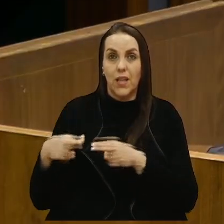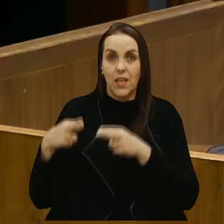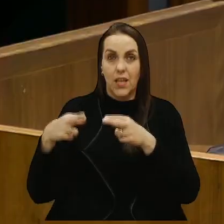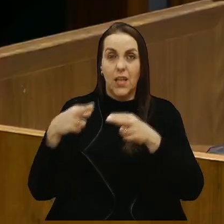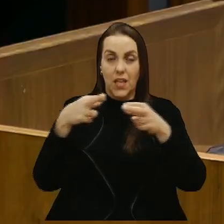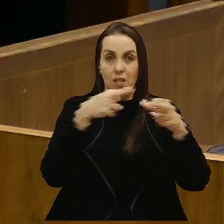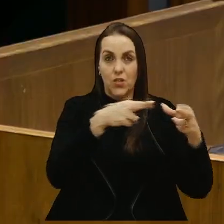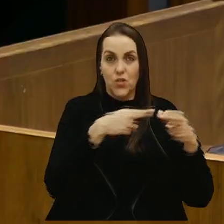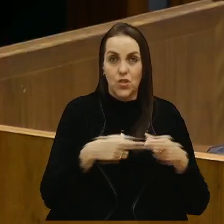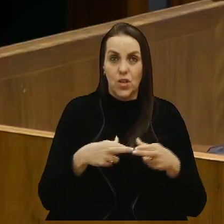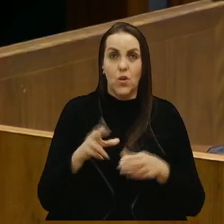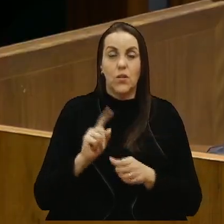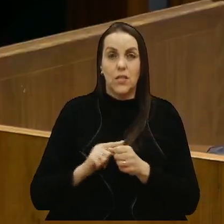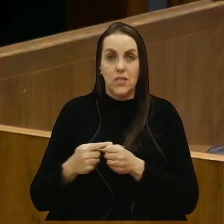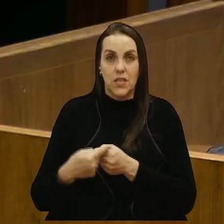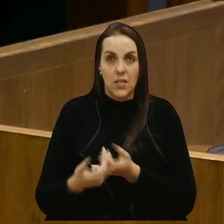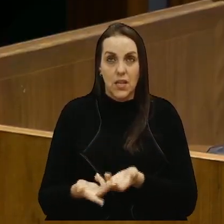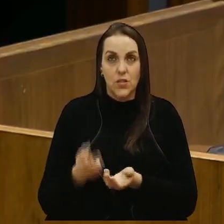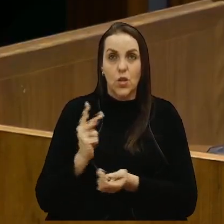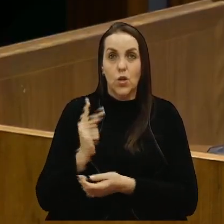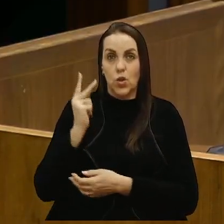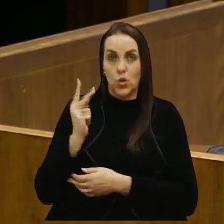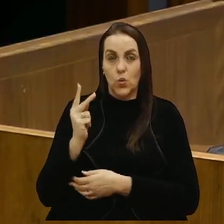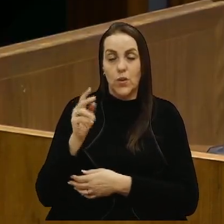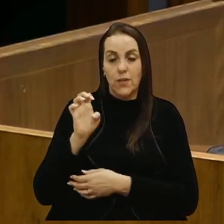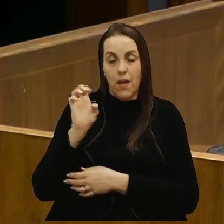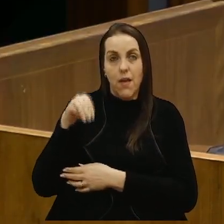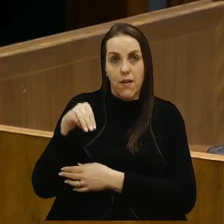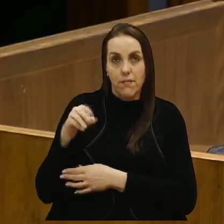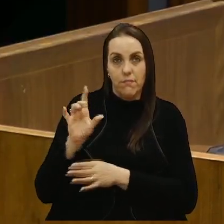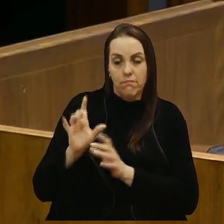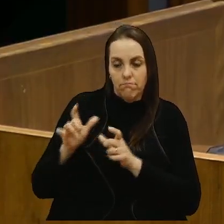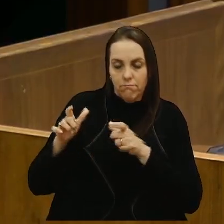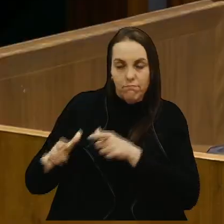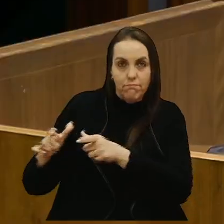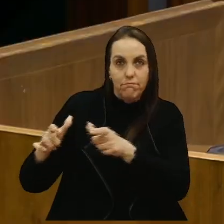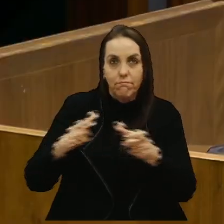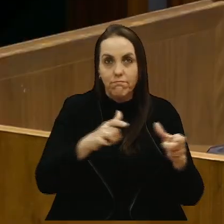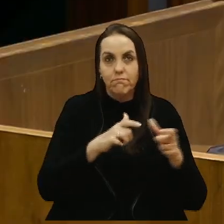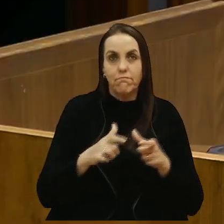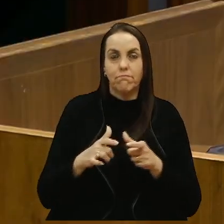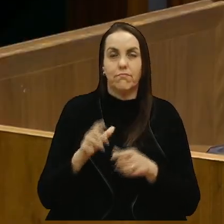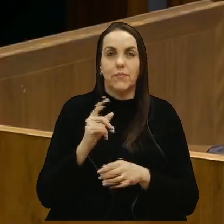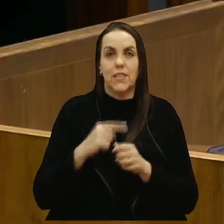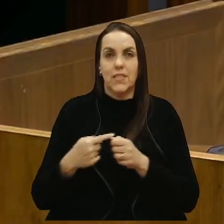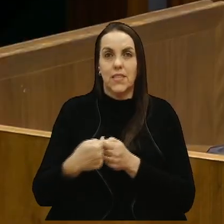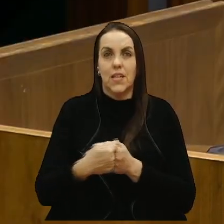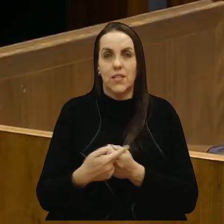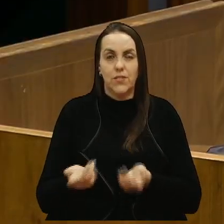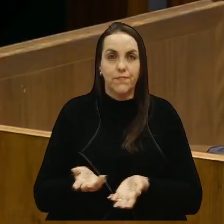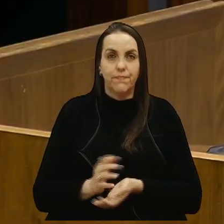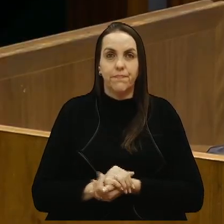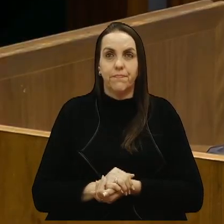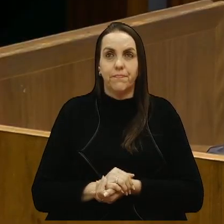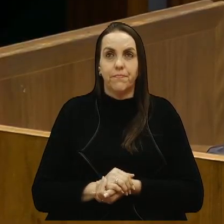né? São 2 em cada região da cidade, que